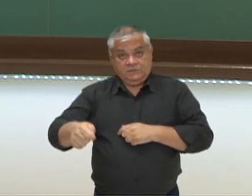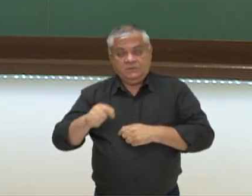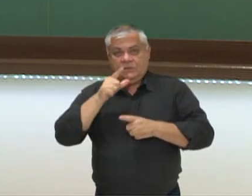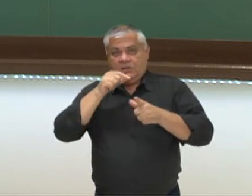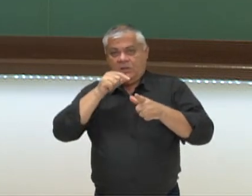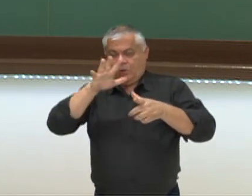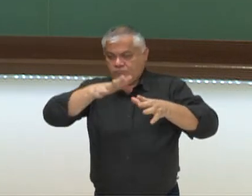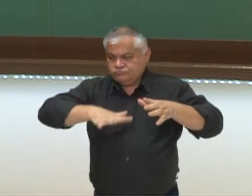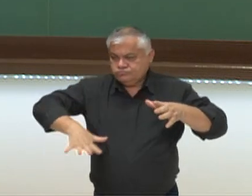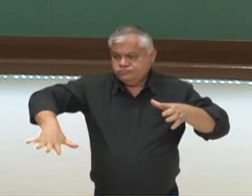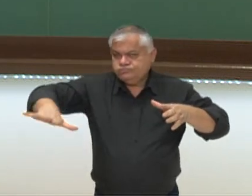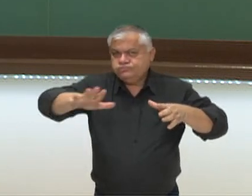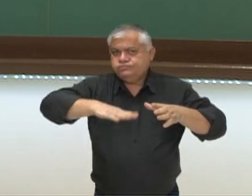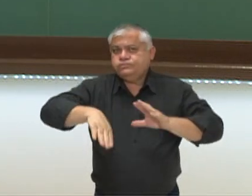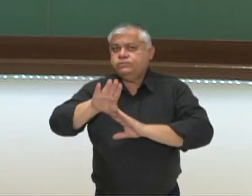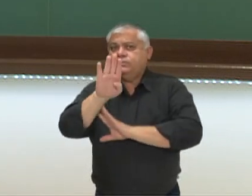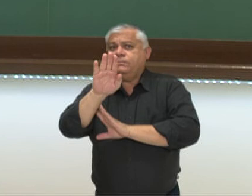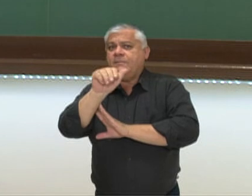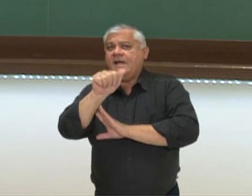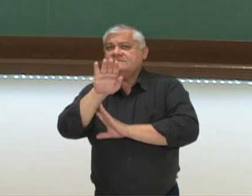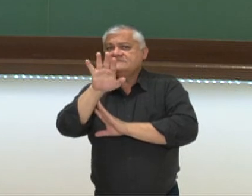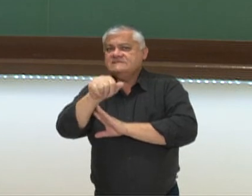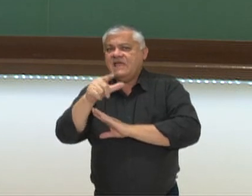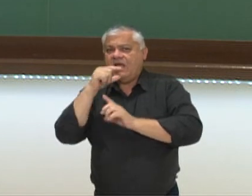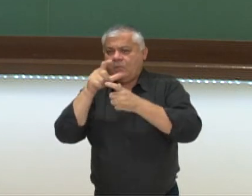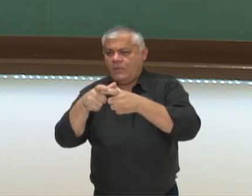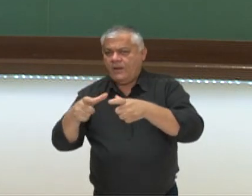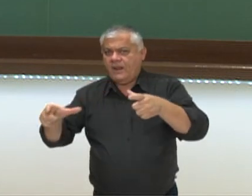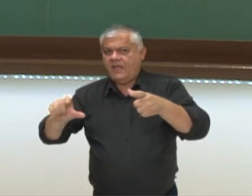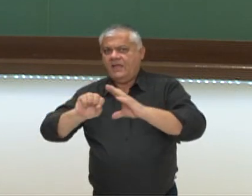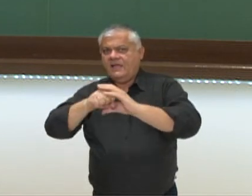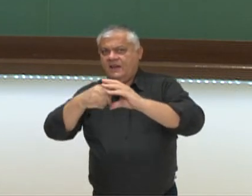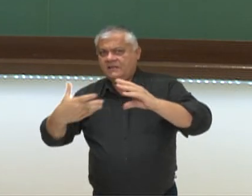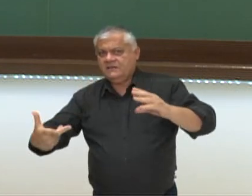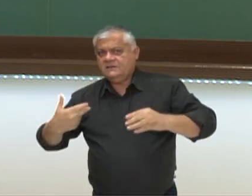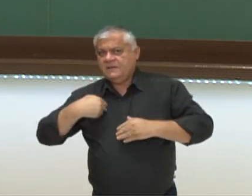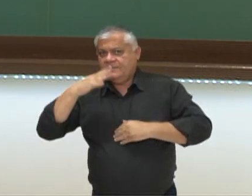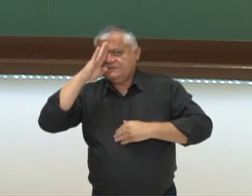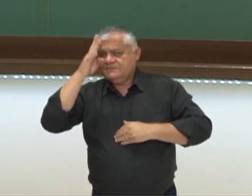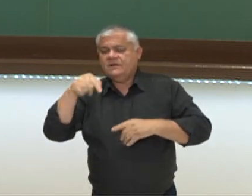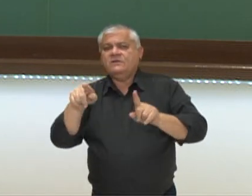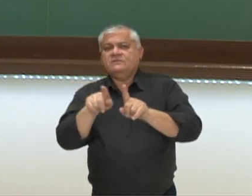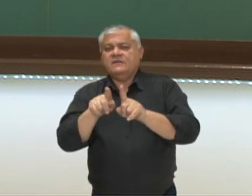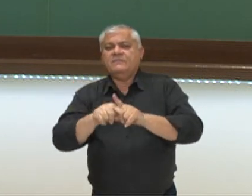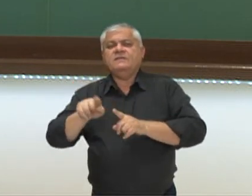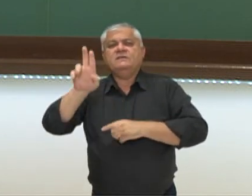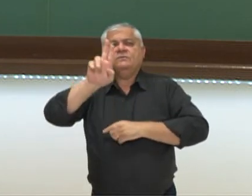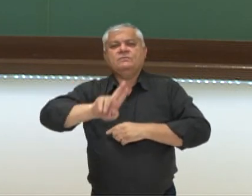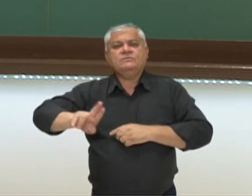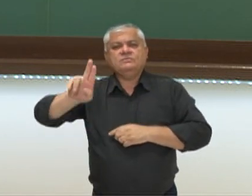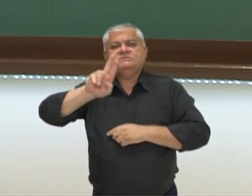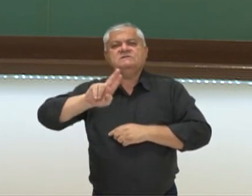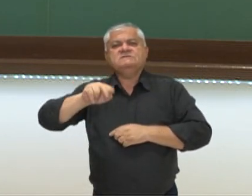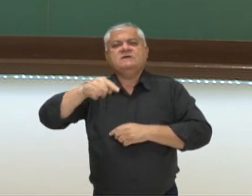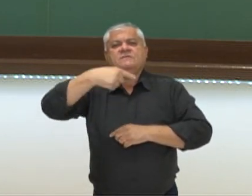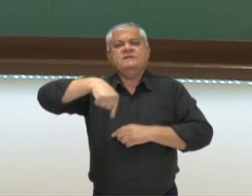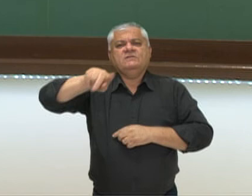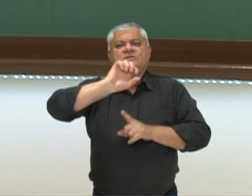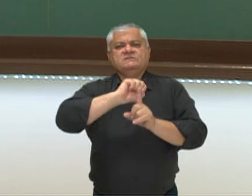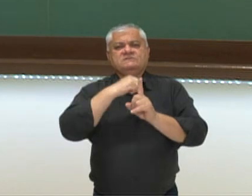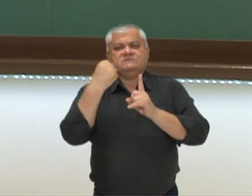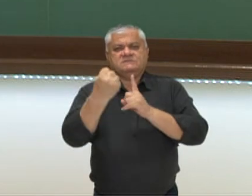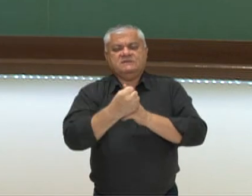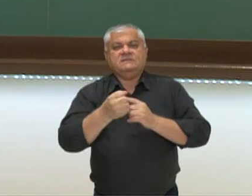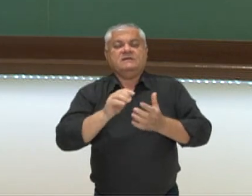bacias hidrográficas do estado do Paraná, suas principais características e a sua utilização pela nossa